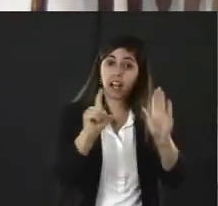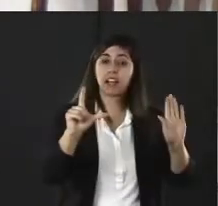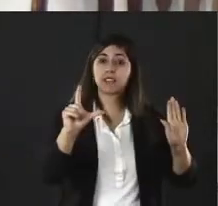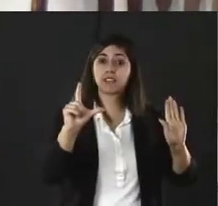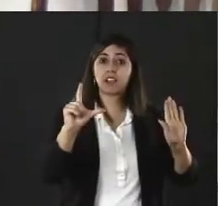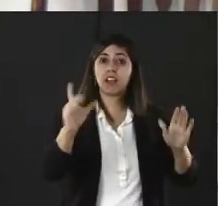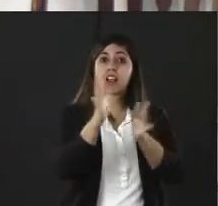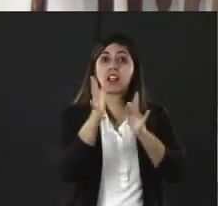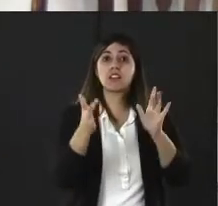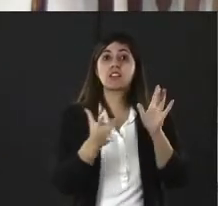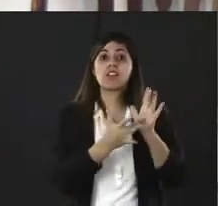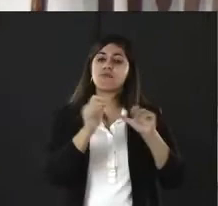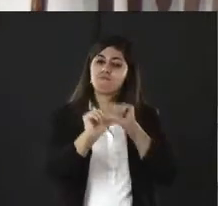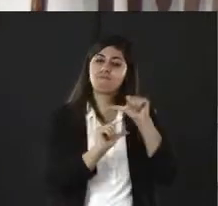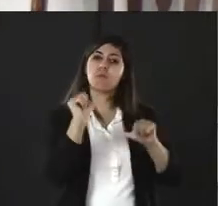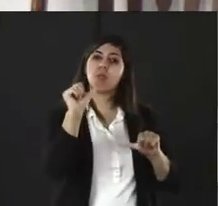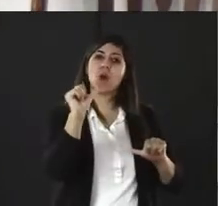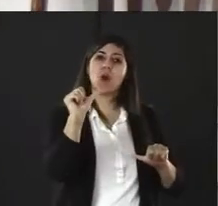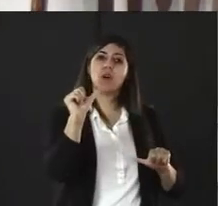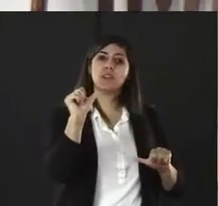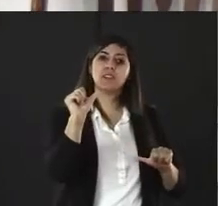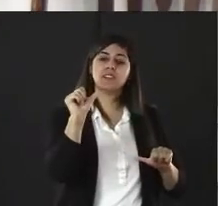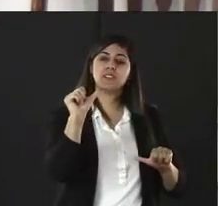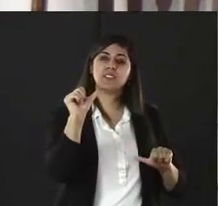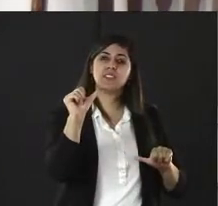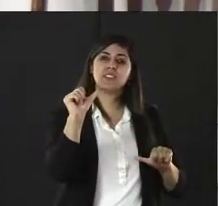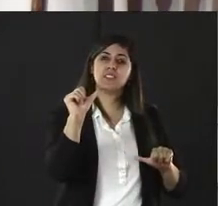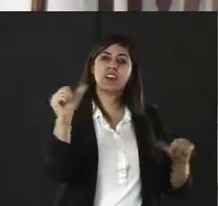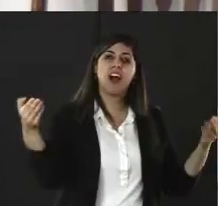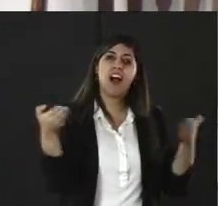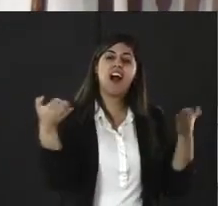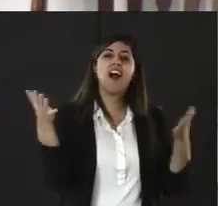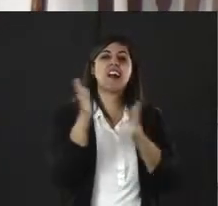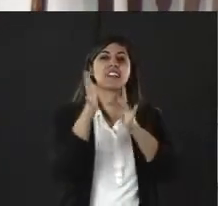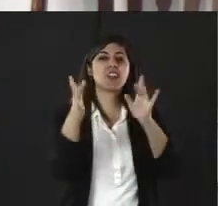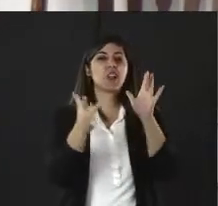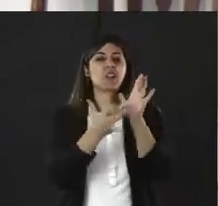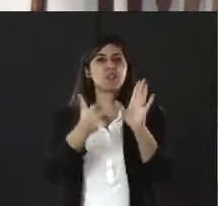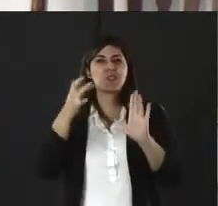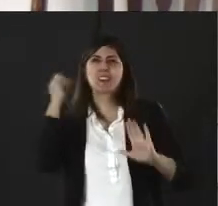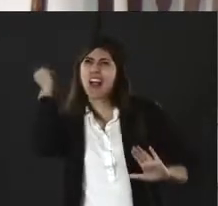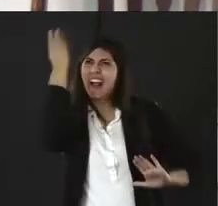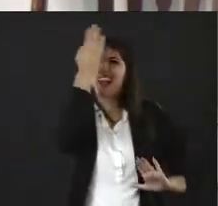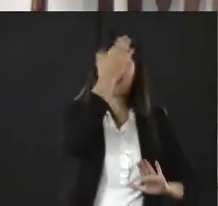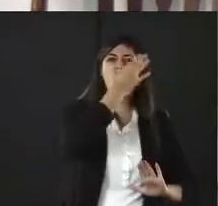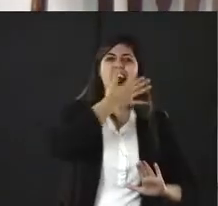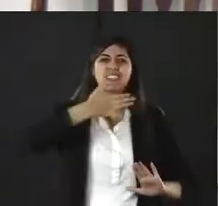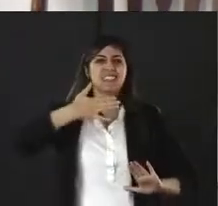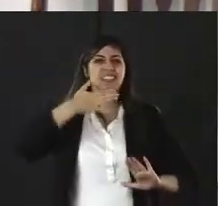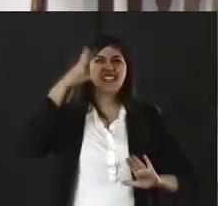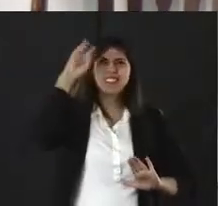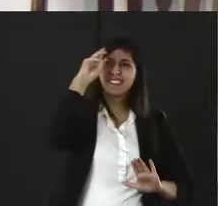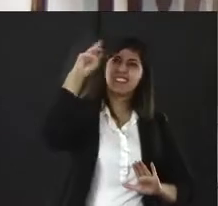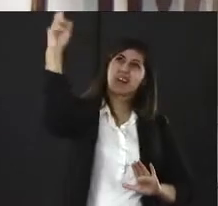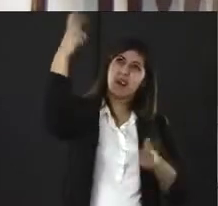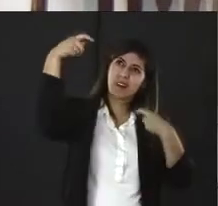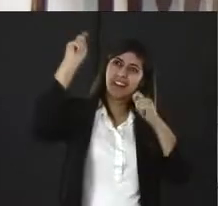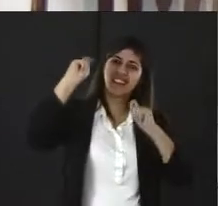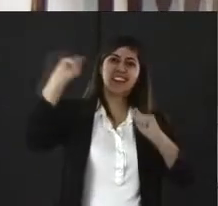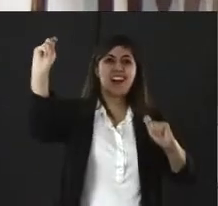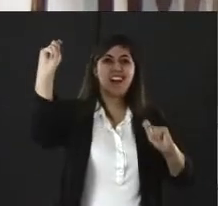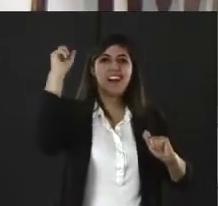assim que jesus se transformou no no senhor da graça essa é a graça abundante de deus